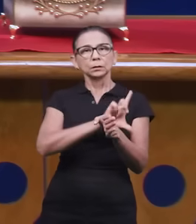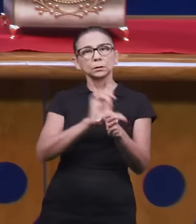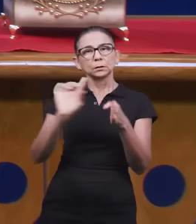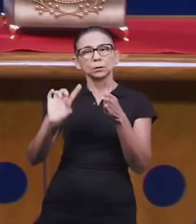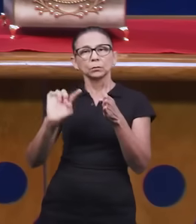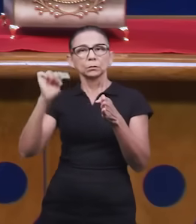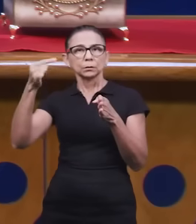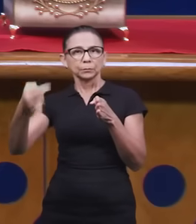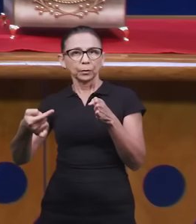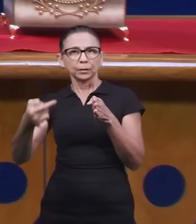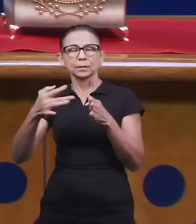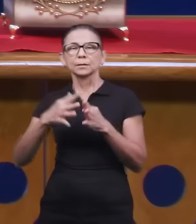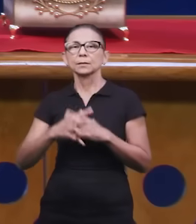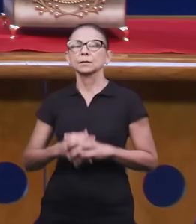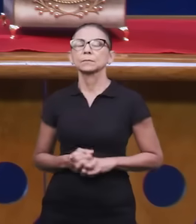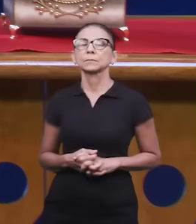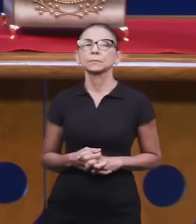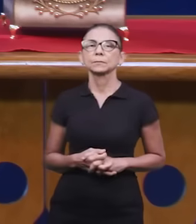aqui,